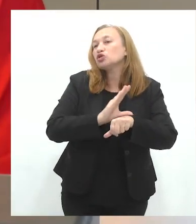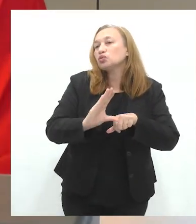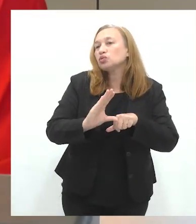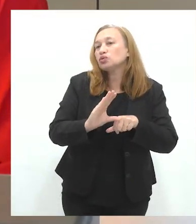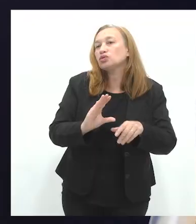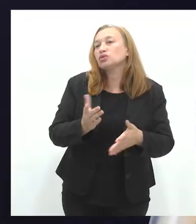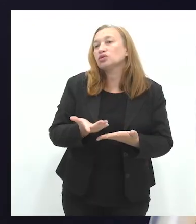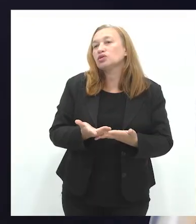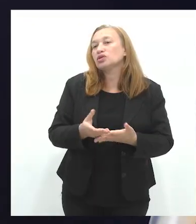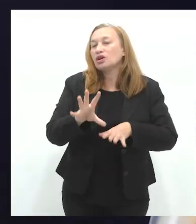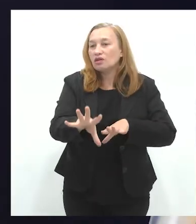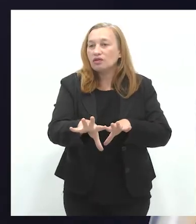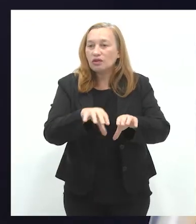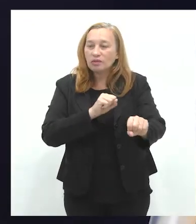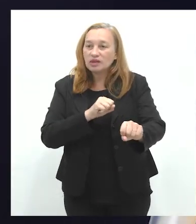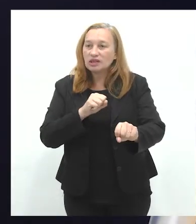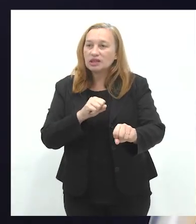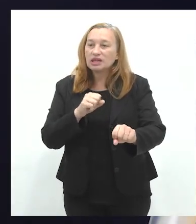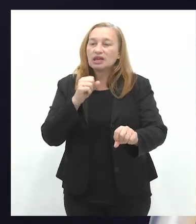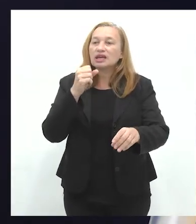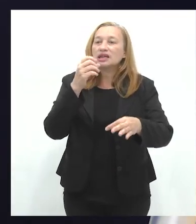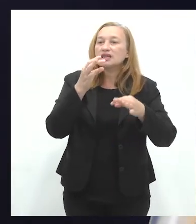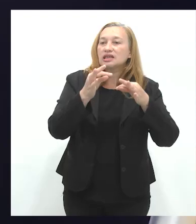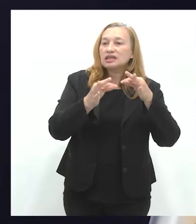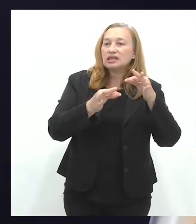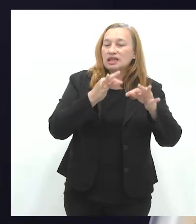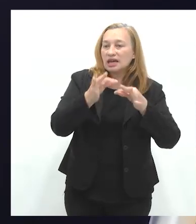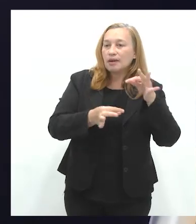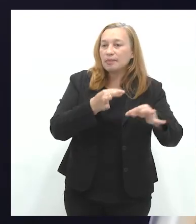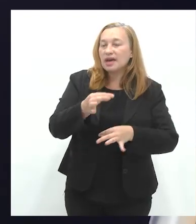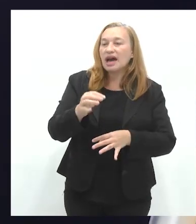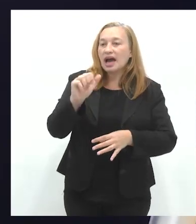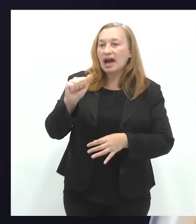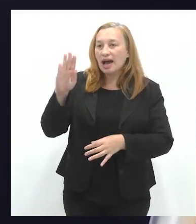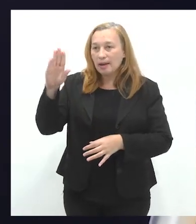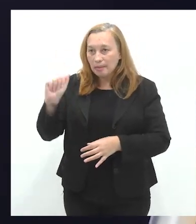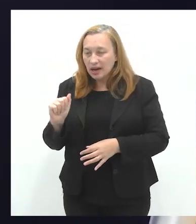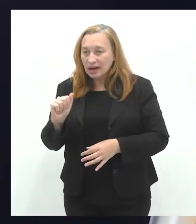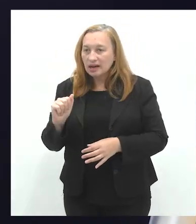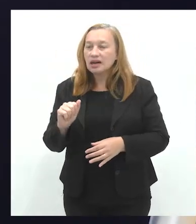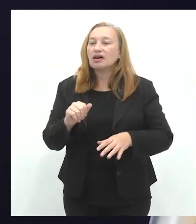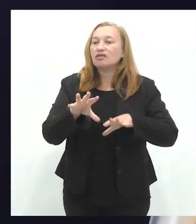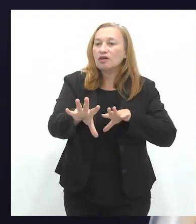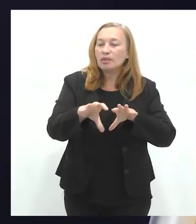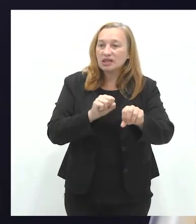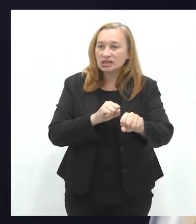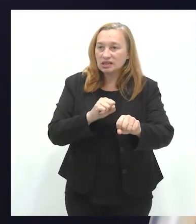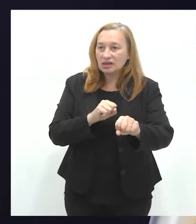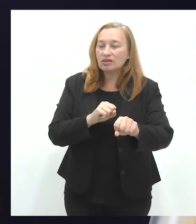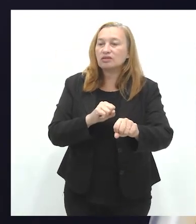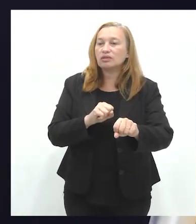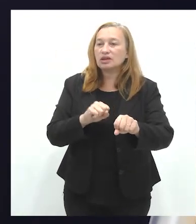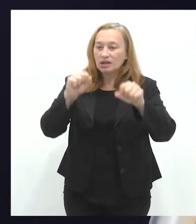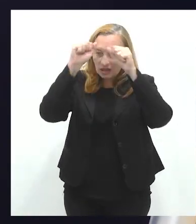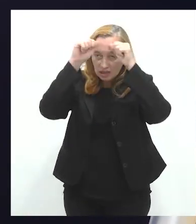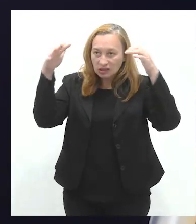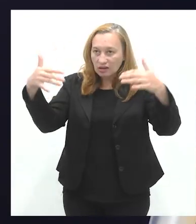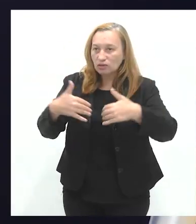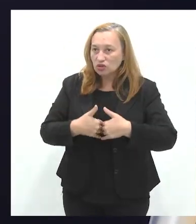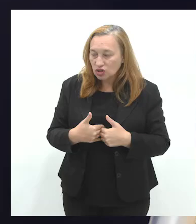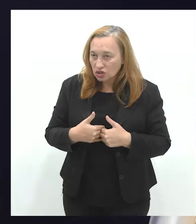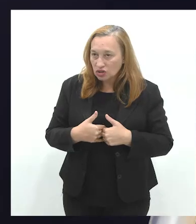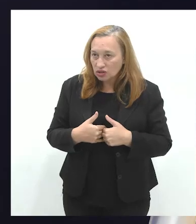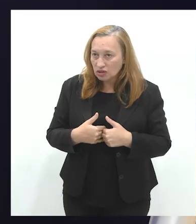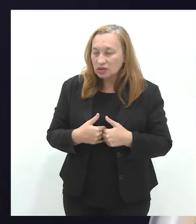fez? Eu fiz formação em terapia ABA, eu fiz formação em alfabetização para crianças com autismo,